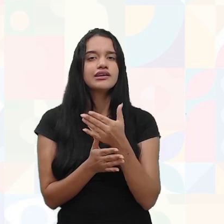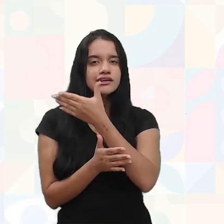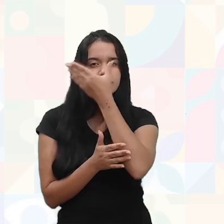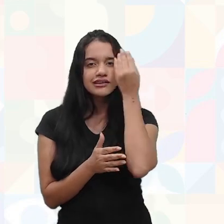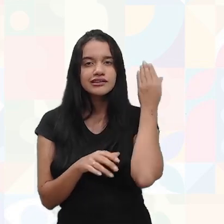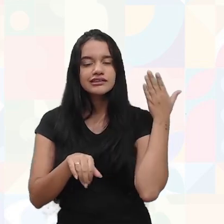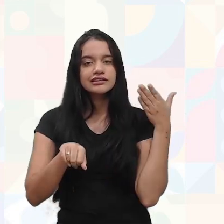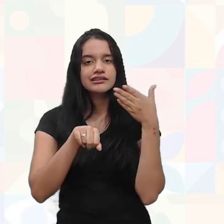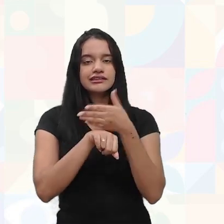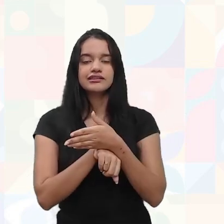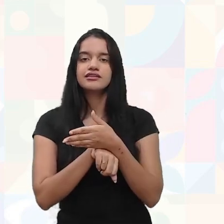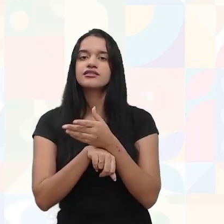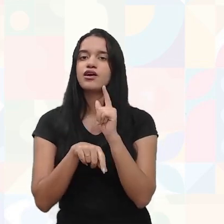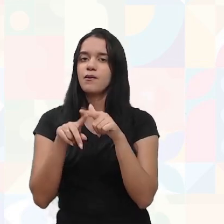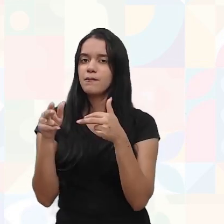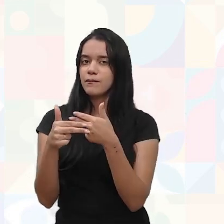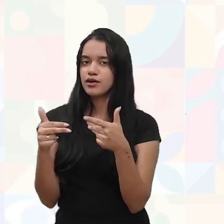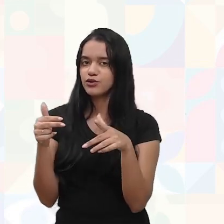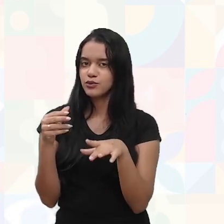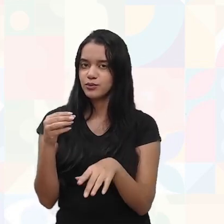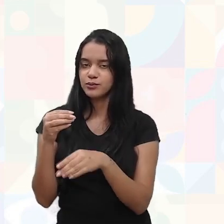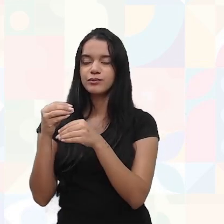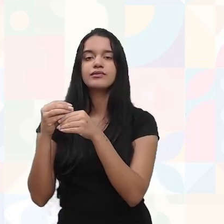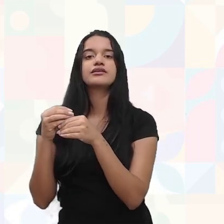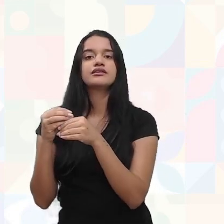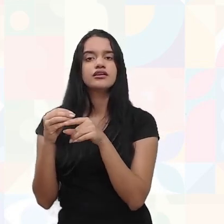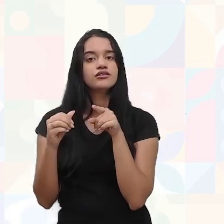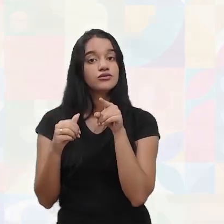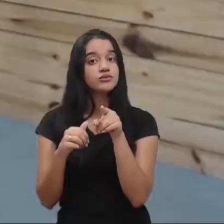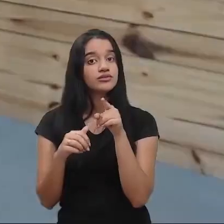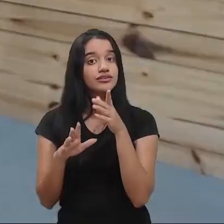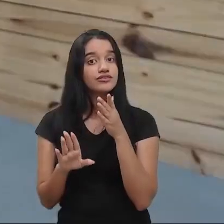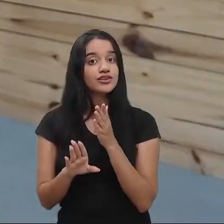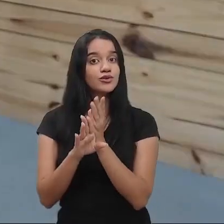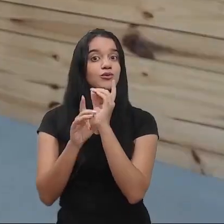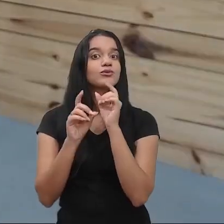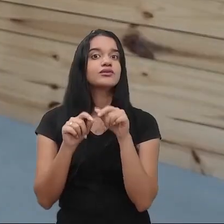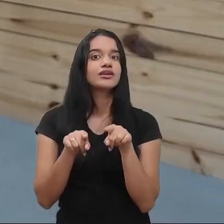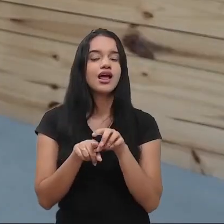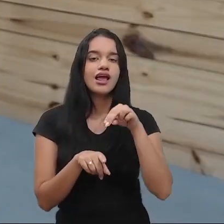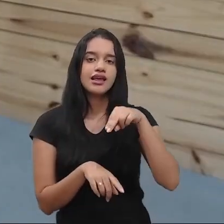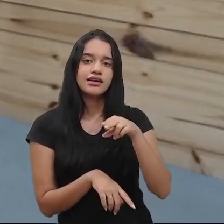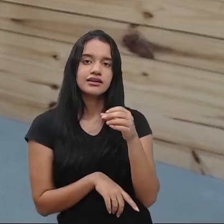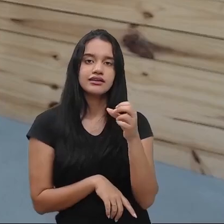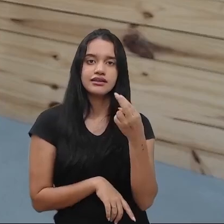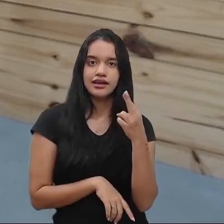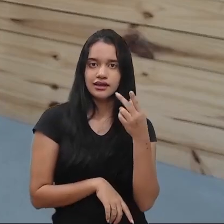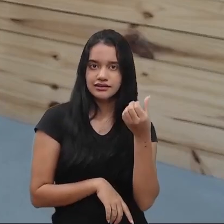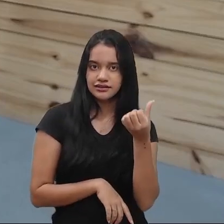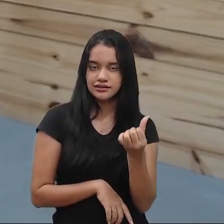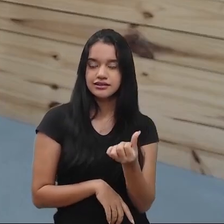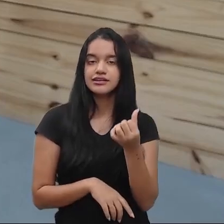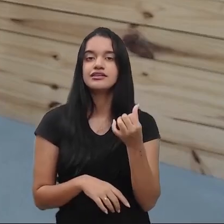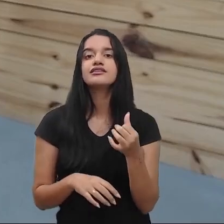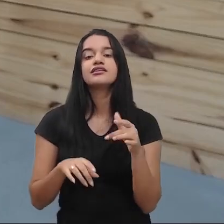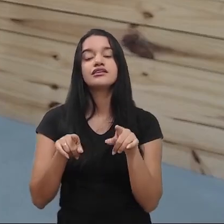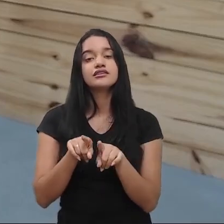de acessar seu material complementar. Lá você vai encontrar a NR6 e o e-book